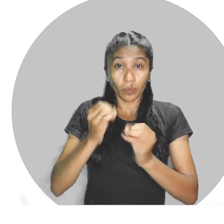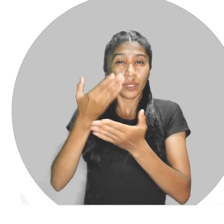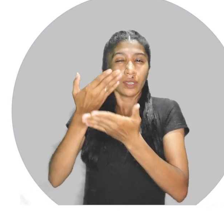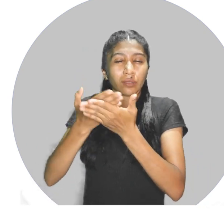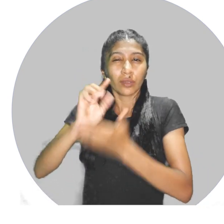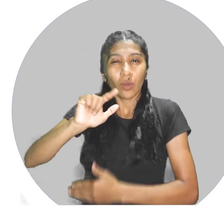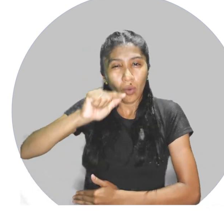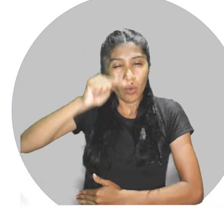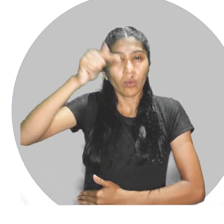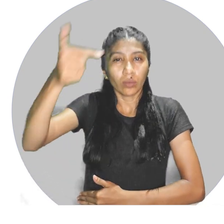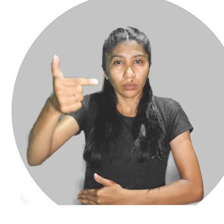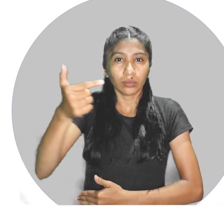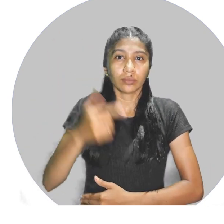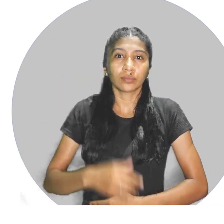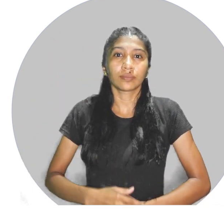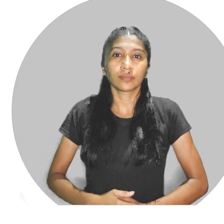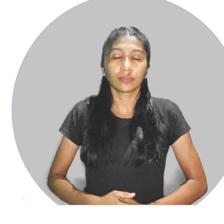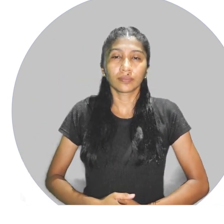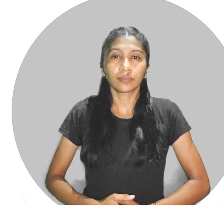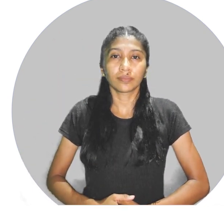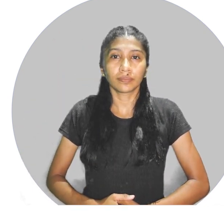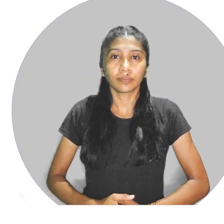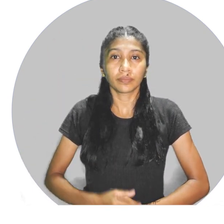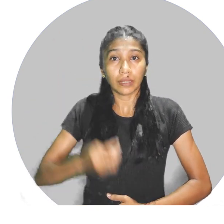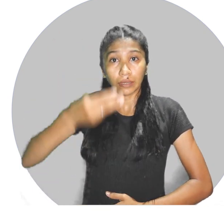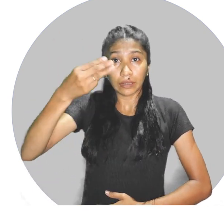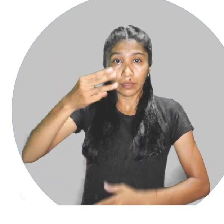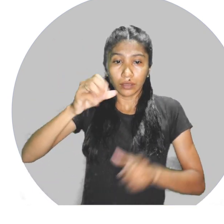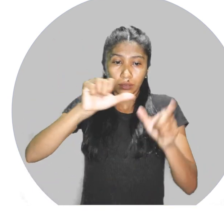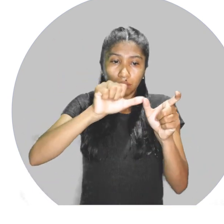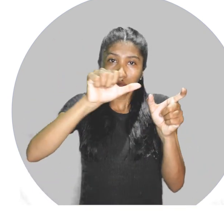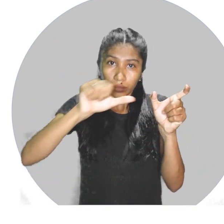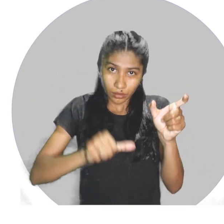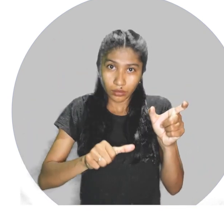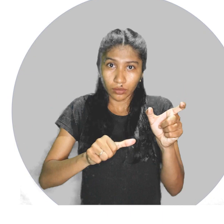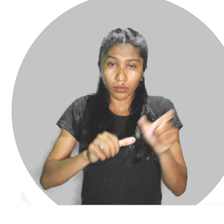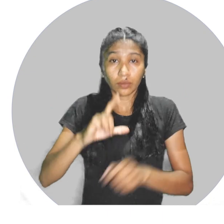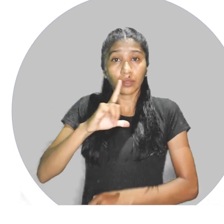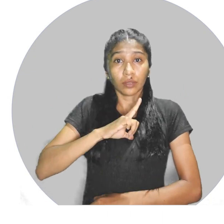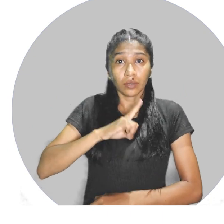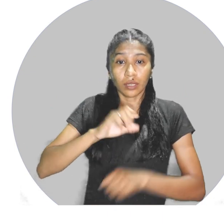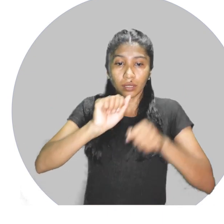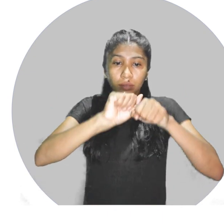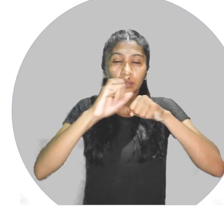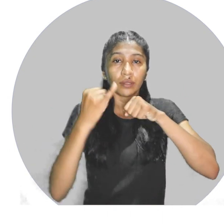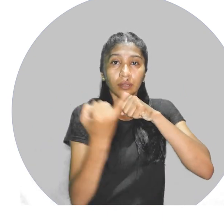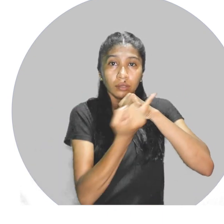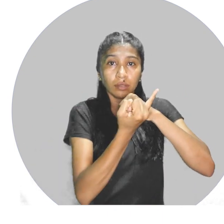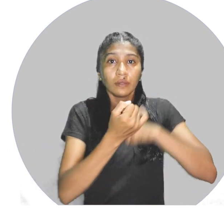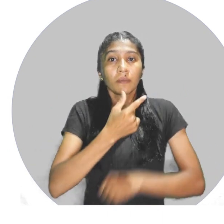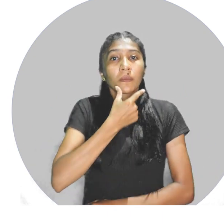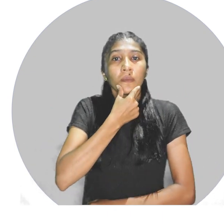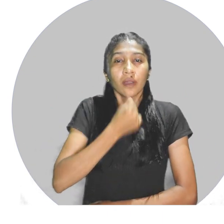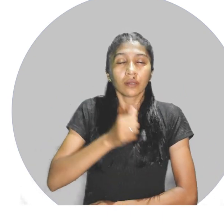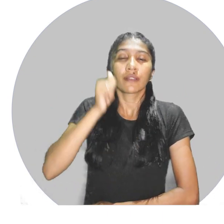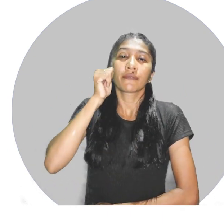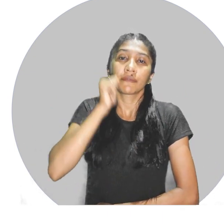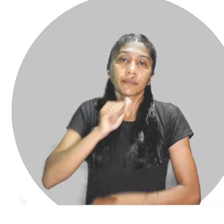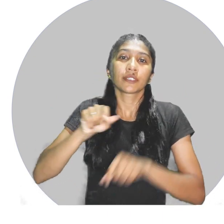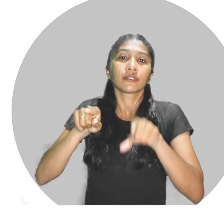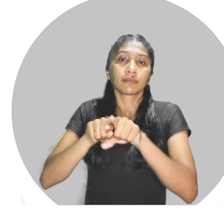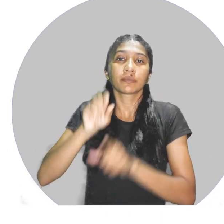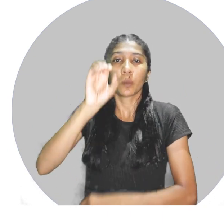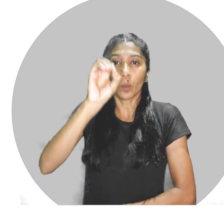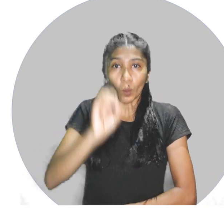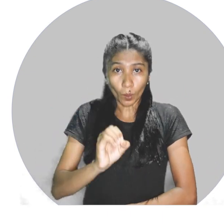que estudaremos na próxima lição. A terceira declinação ainda se compõe de adjetivos masculinos, femininos